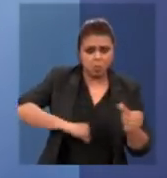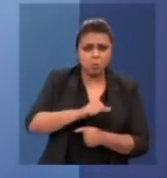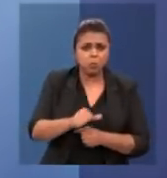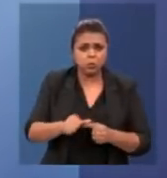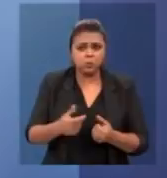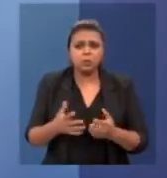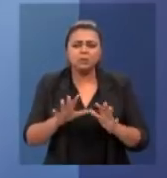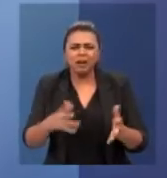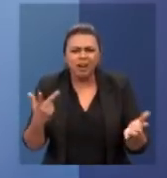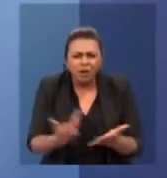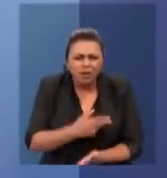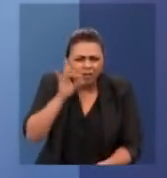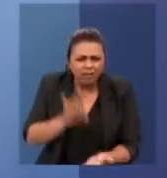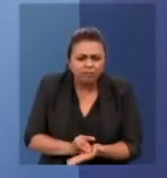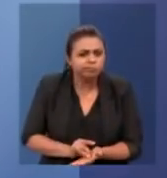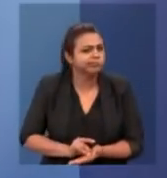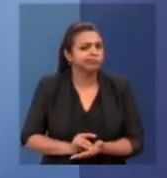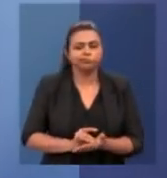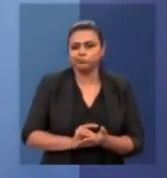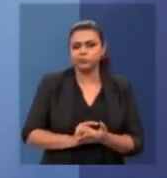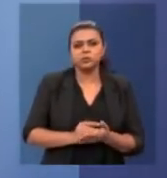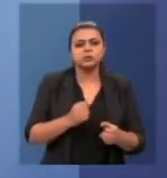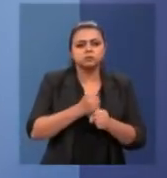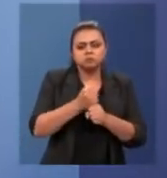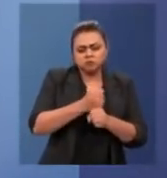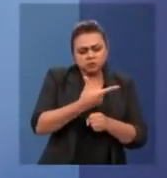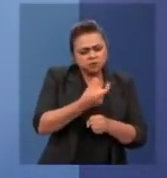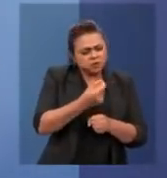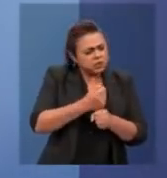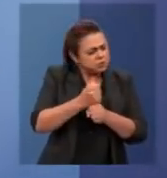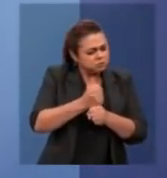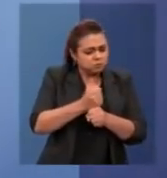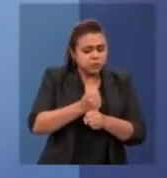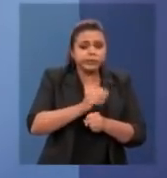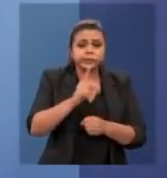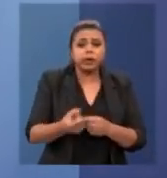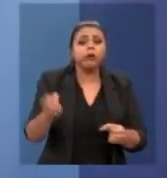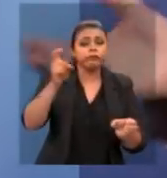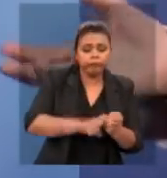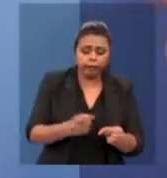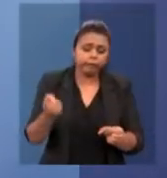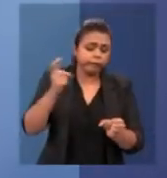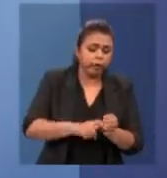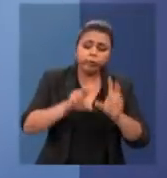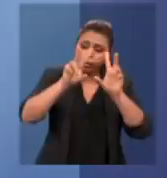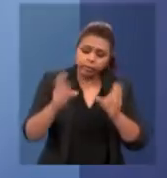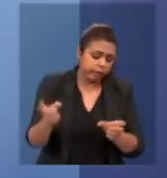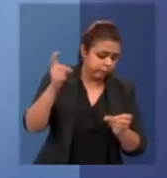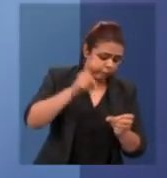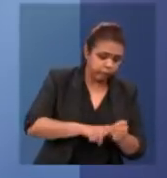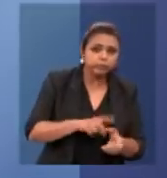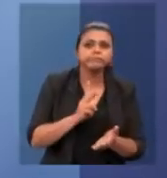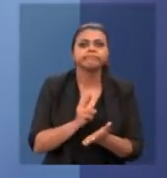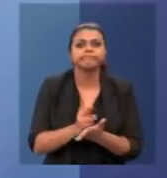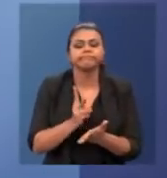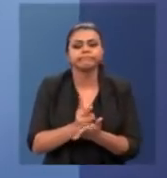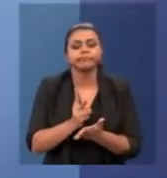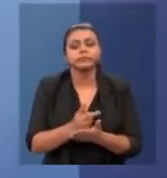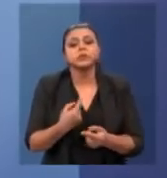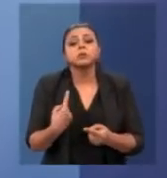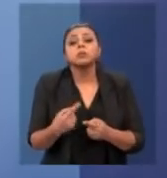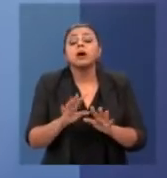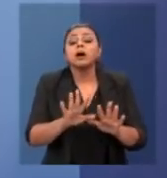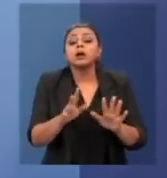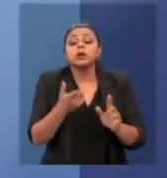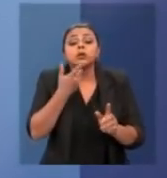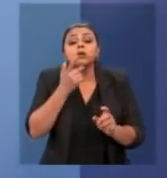particularmente há 20 anos esse debate voltou à tona e toda vez que nós chamamos estados a participar dessa conversa e não